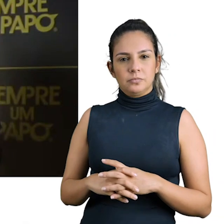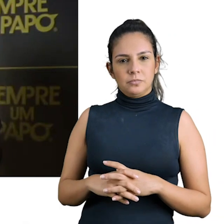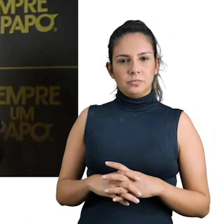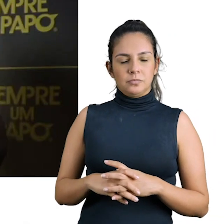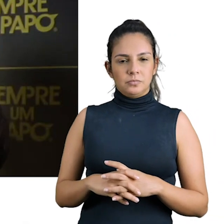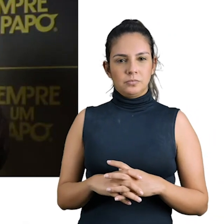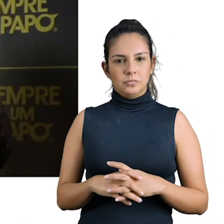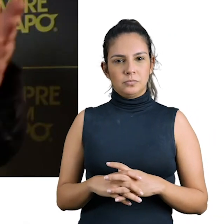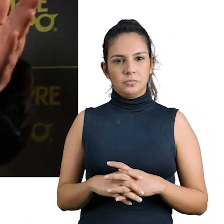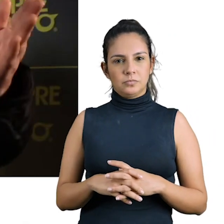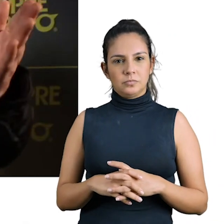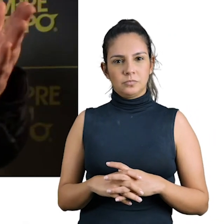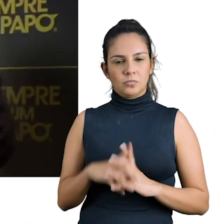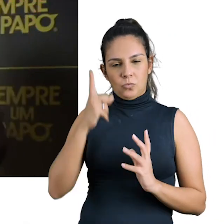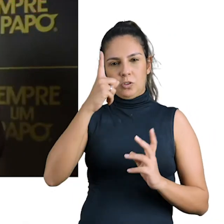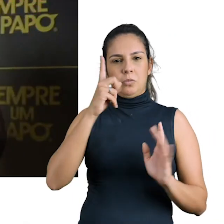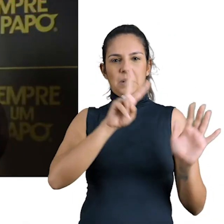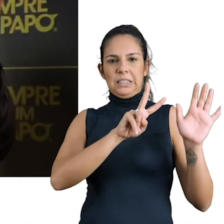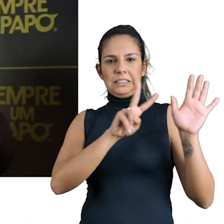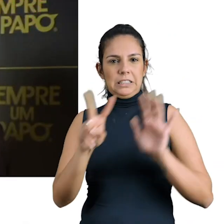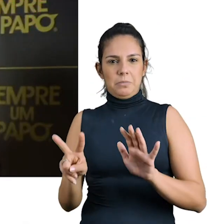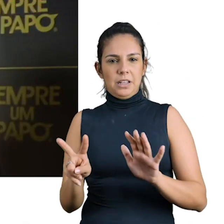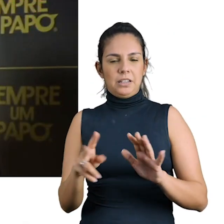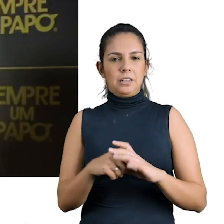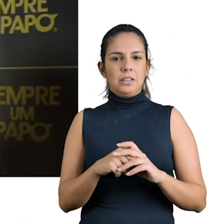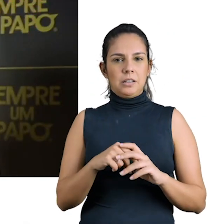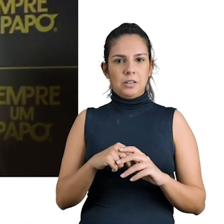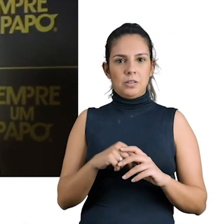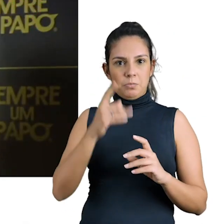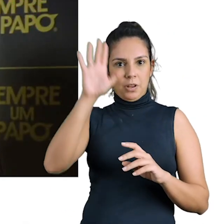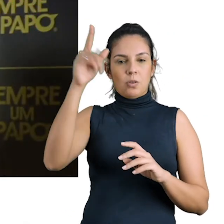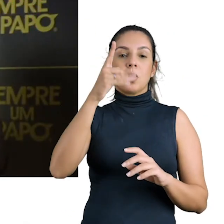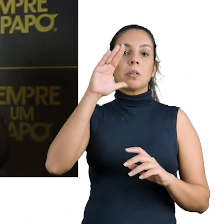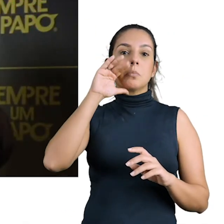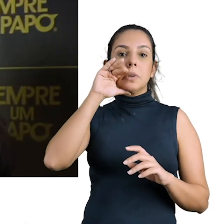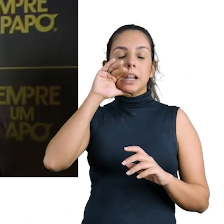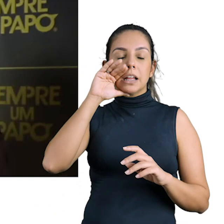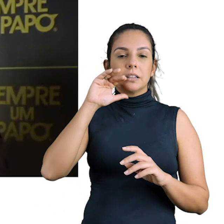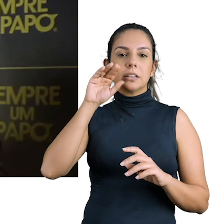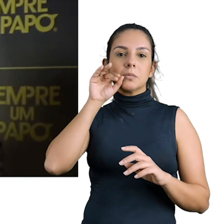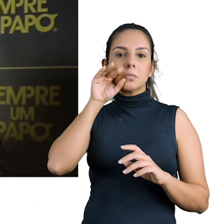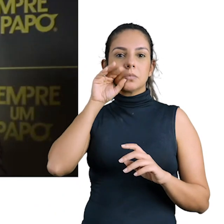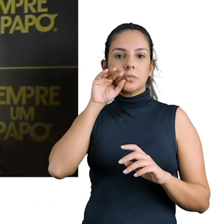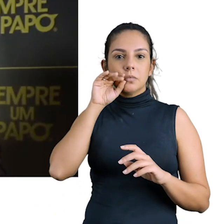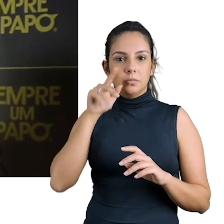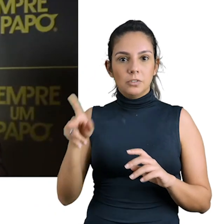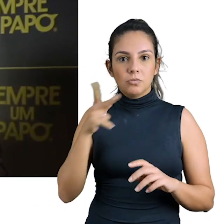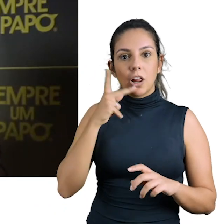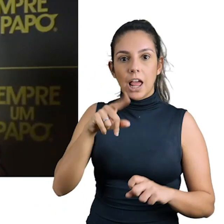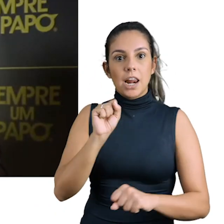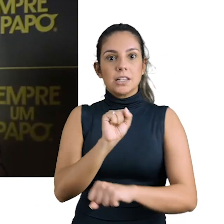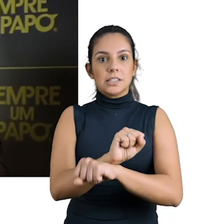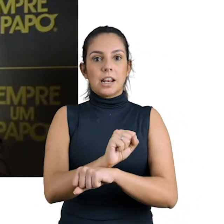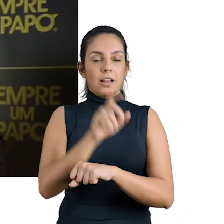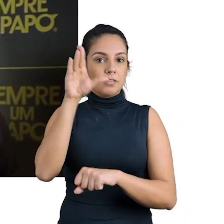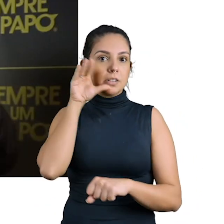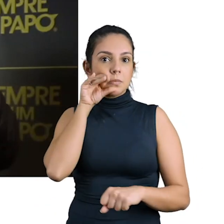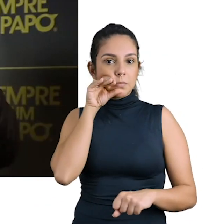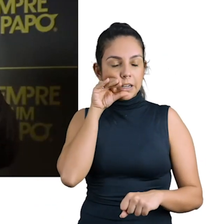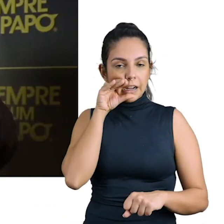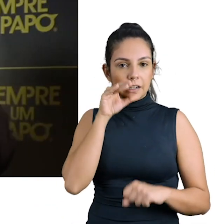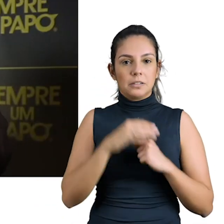A questão de uma semana não pegaram lá em São Paulo uma empregada em condições de